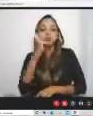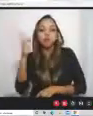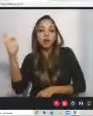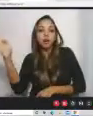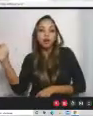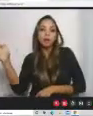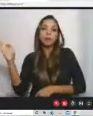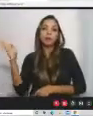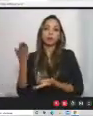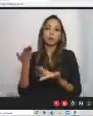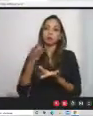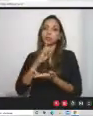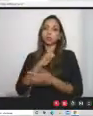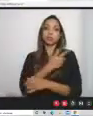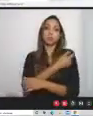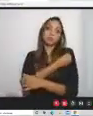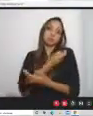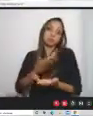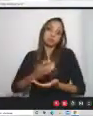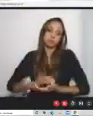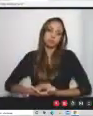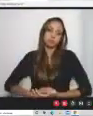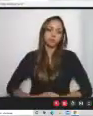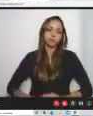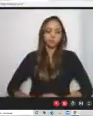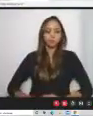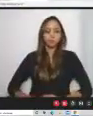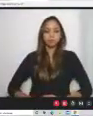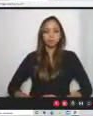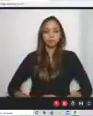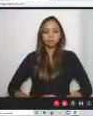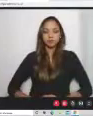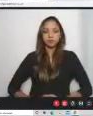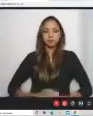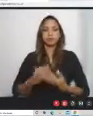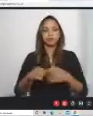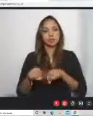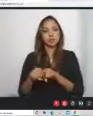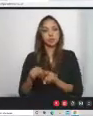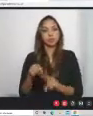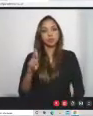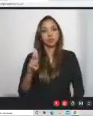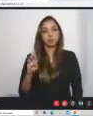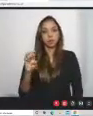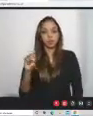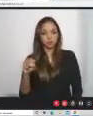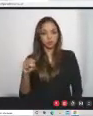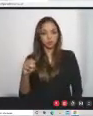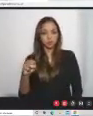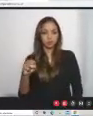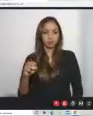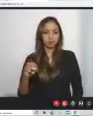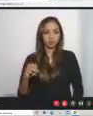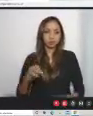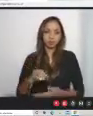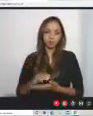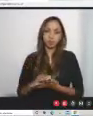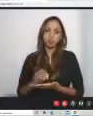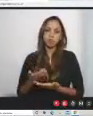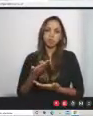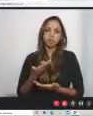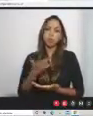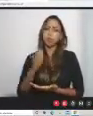vacina. Em relação, né, também à UBS como um todo, né, fizemos, entre outras UBSs,